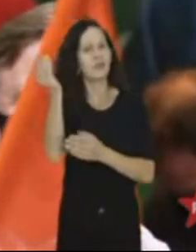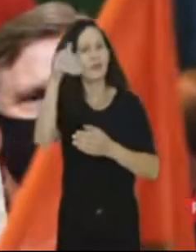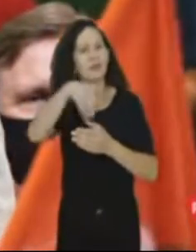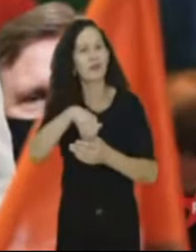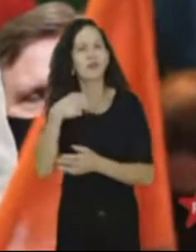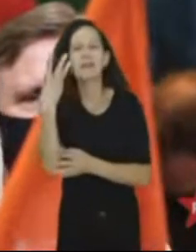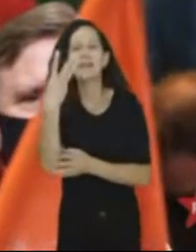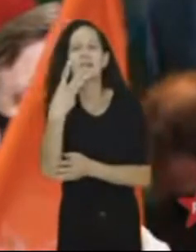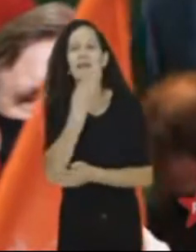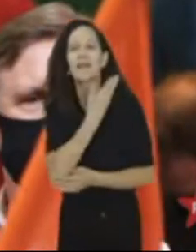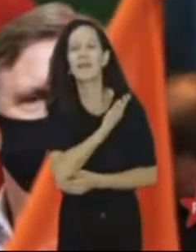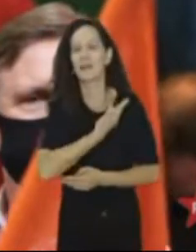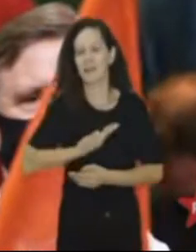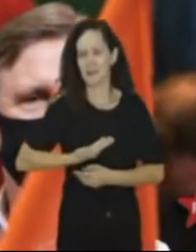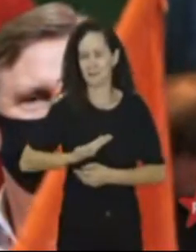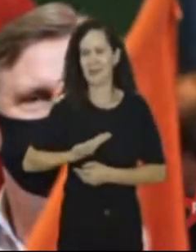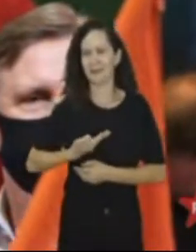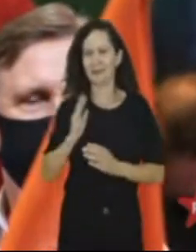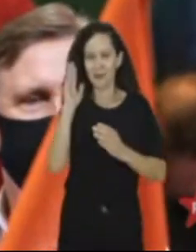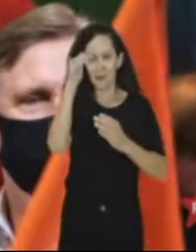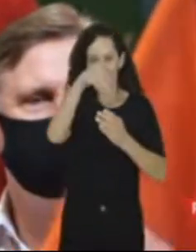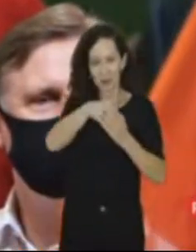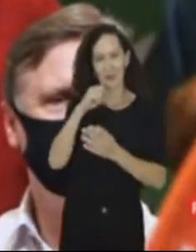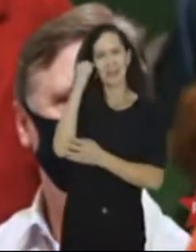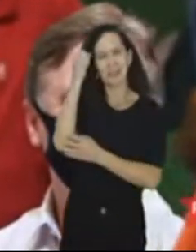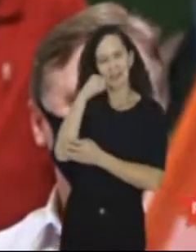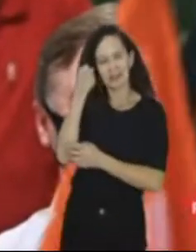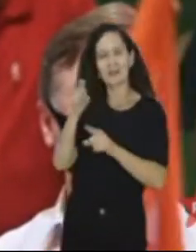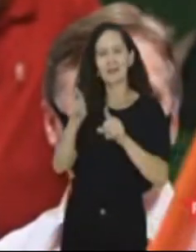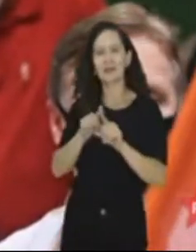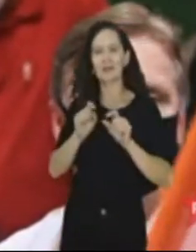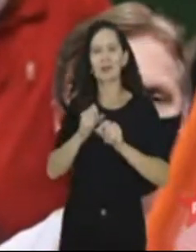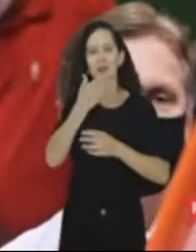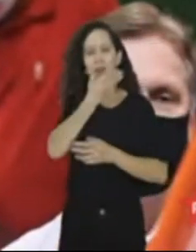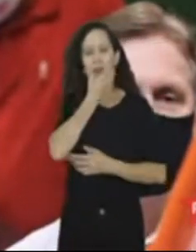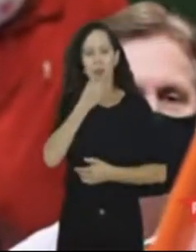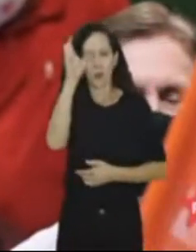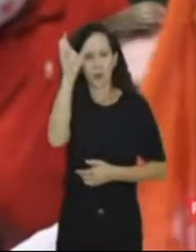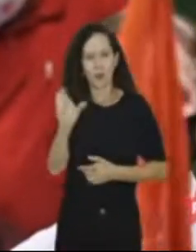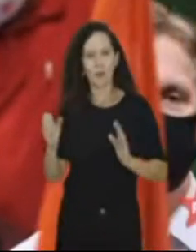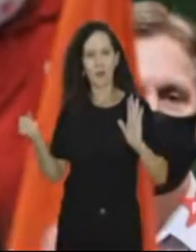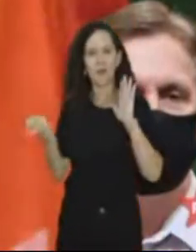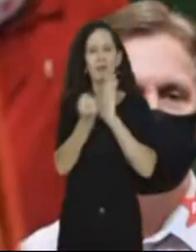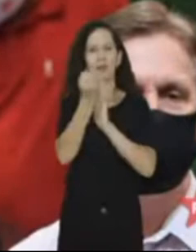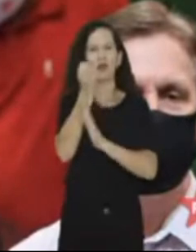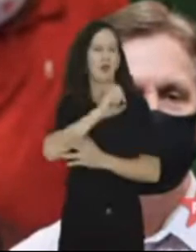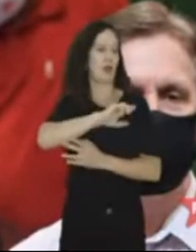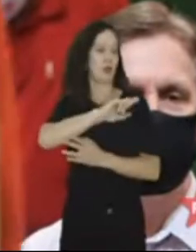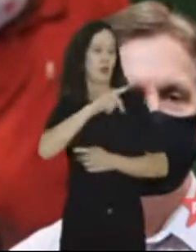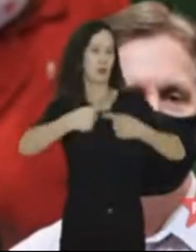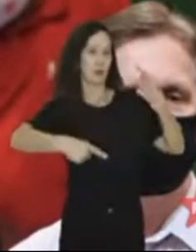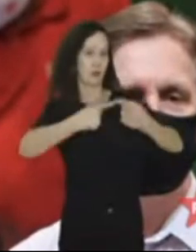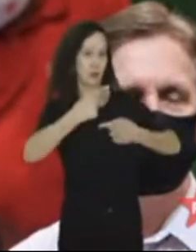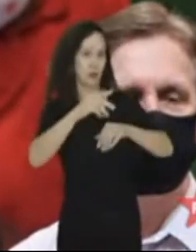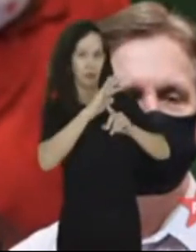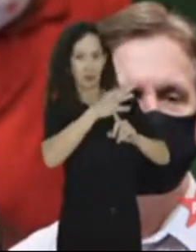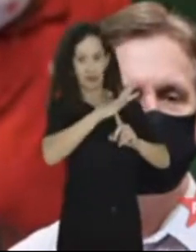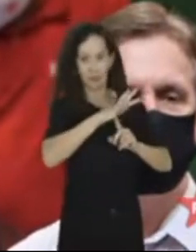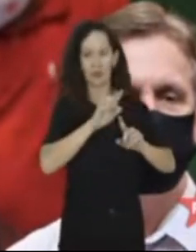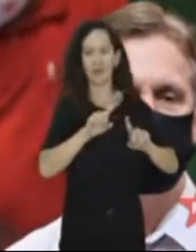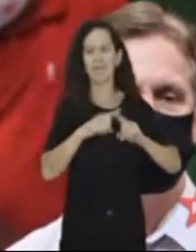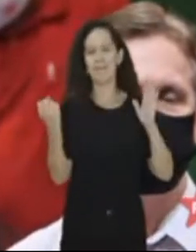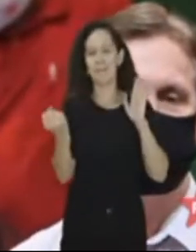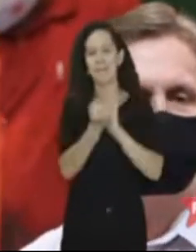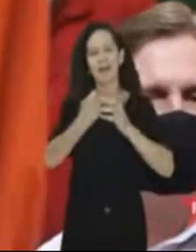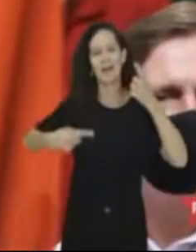governador, se elegeu senador, e é um homem que marca não só a política do Paraná, marca a política do